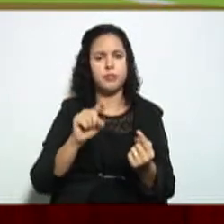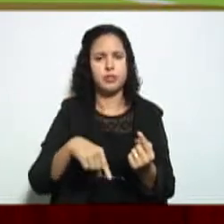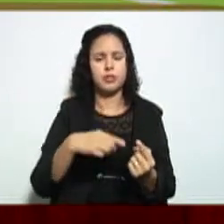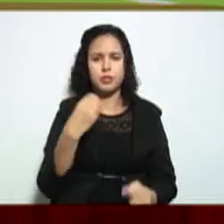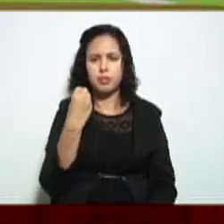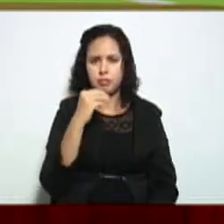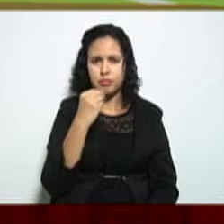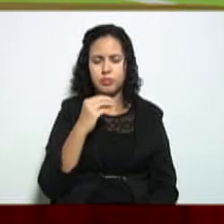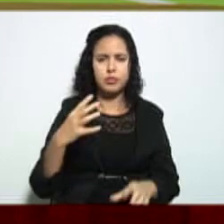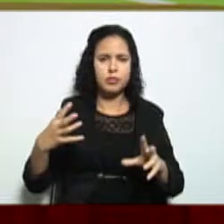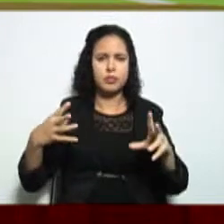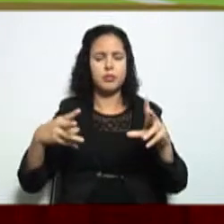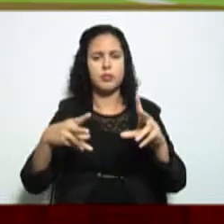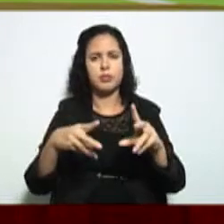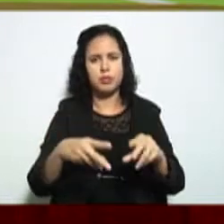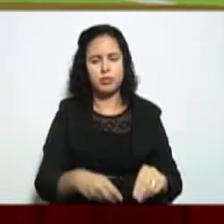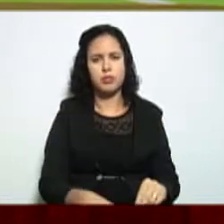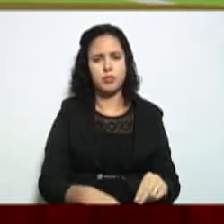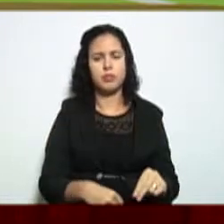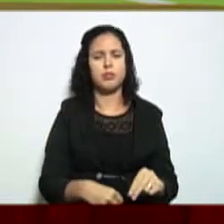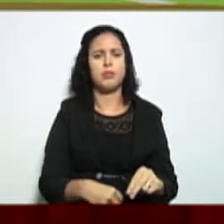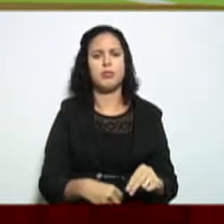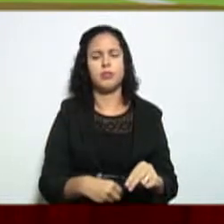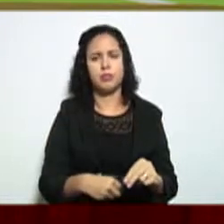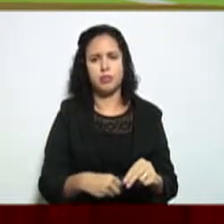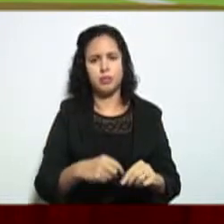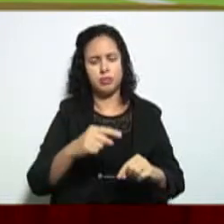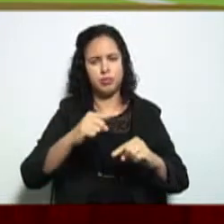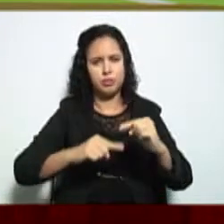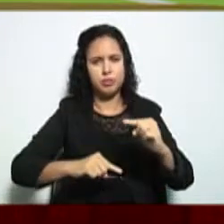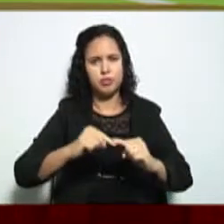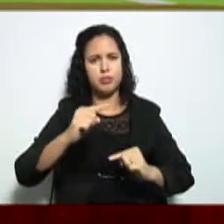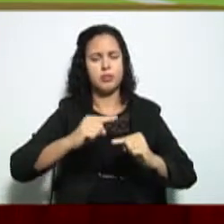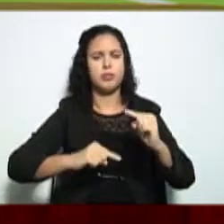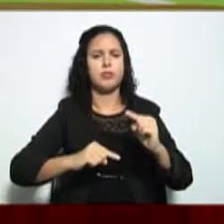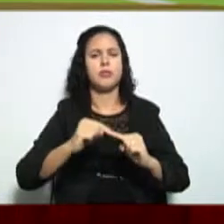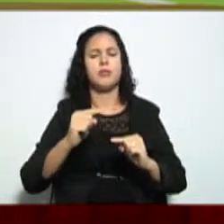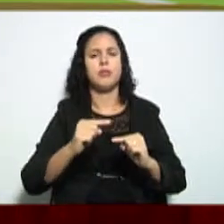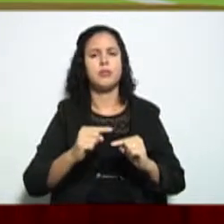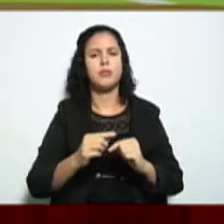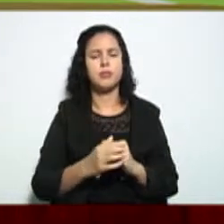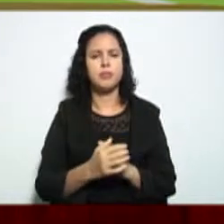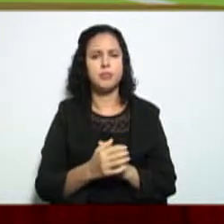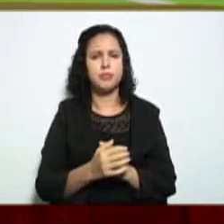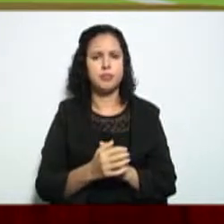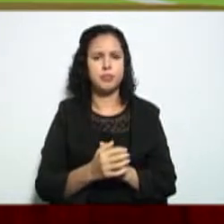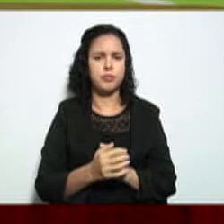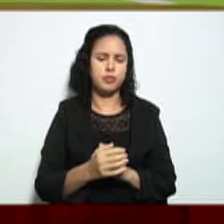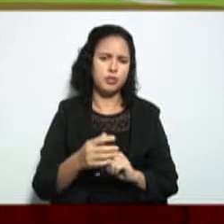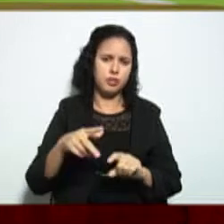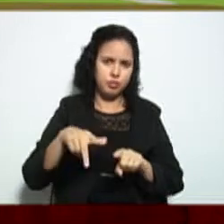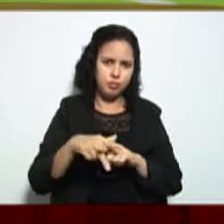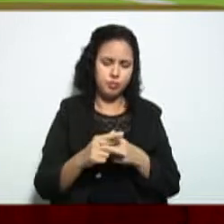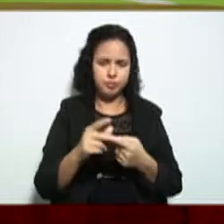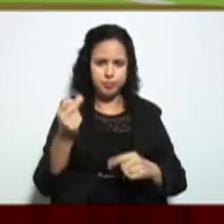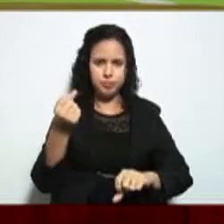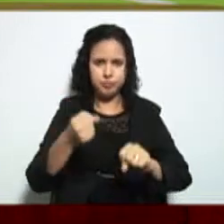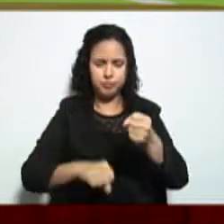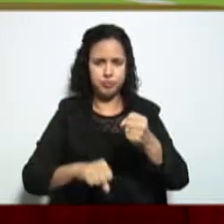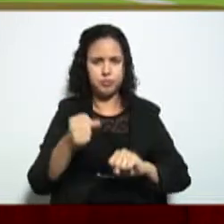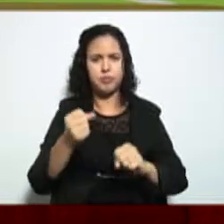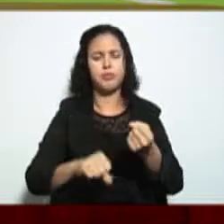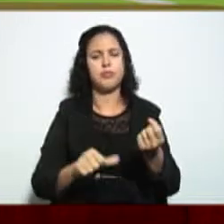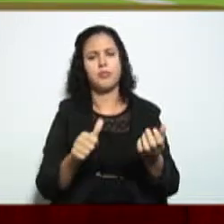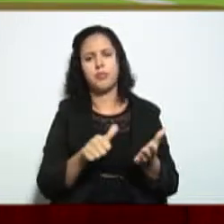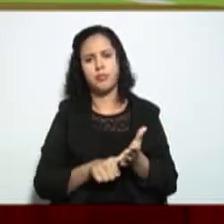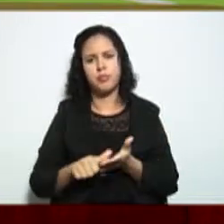aproveitar todos os insumos, aproveitar todo o maquinário que, sendo um